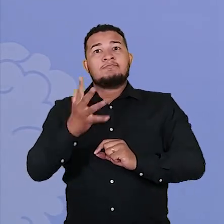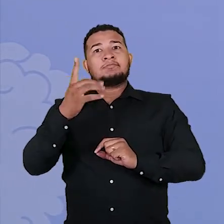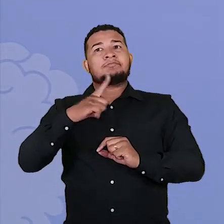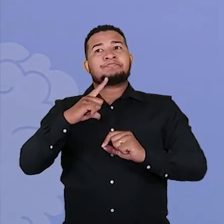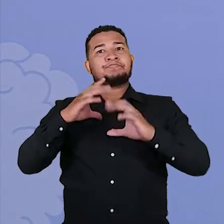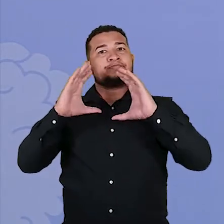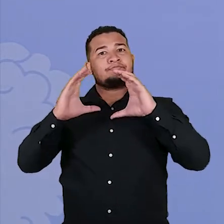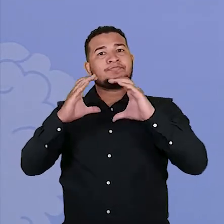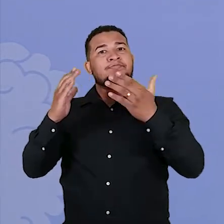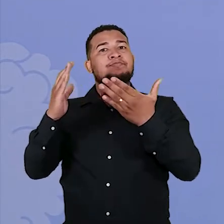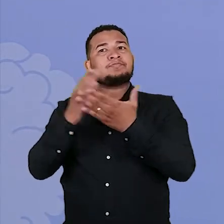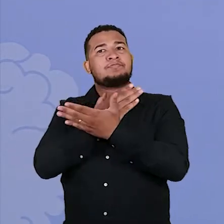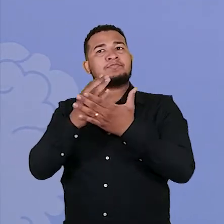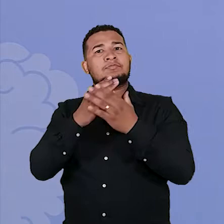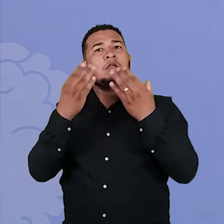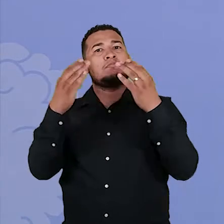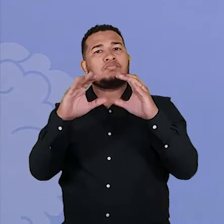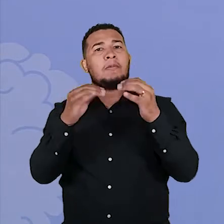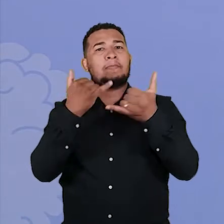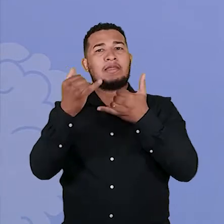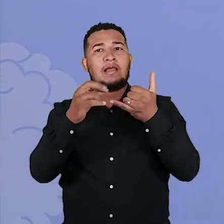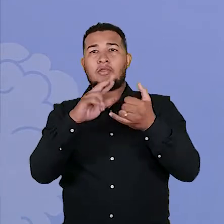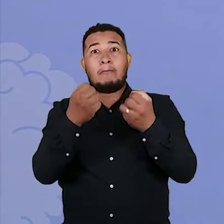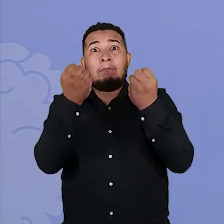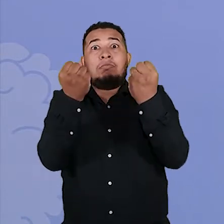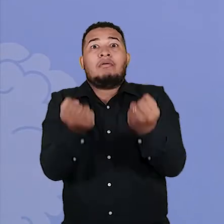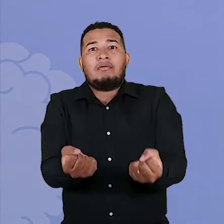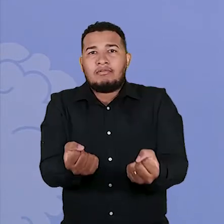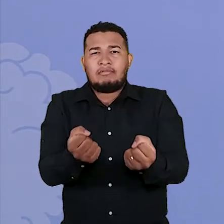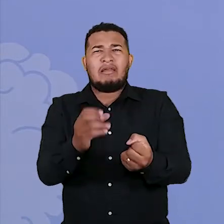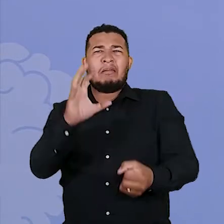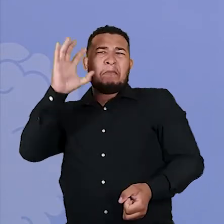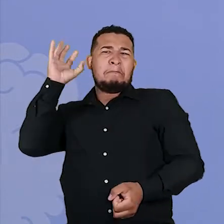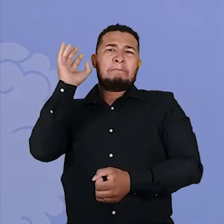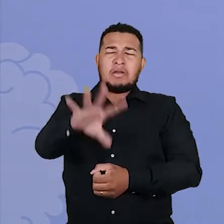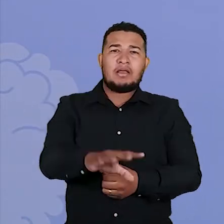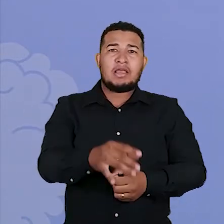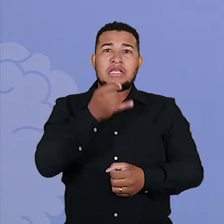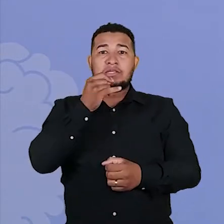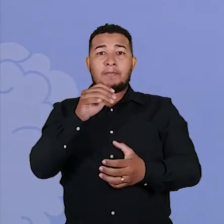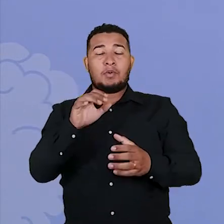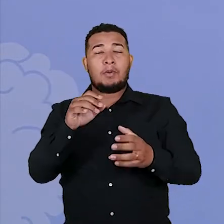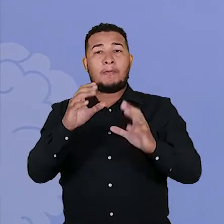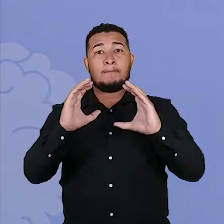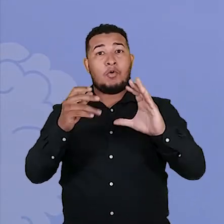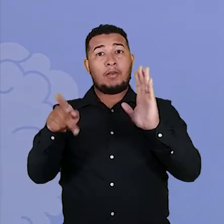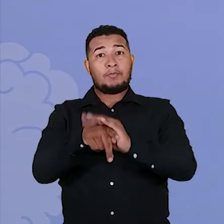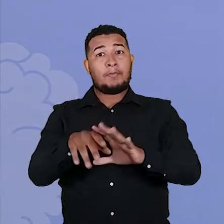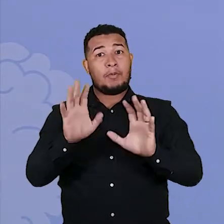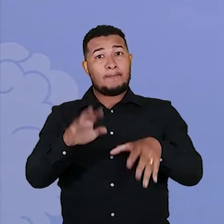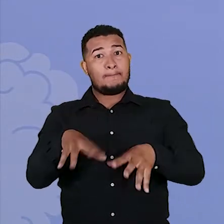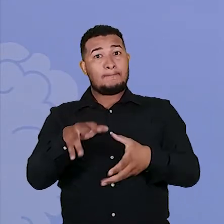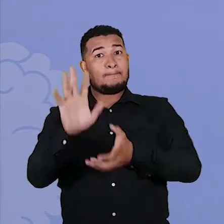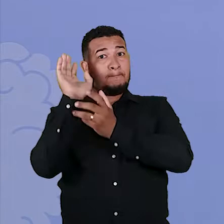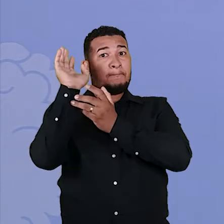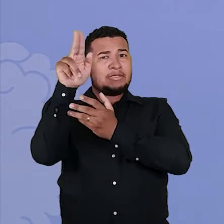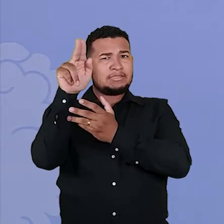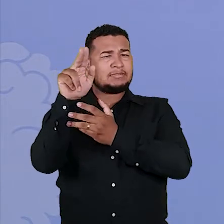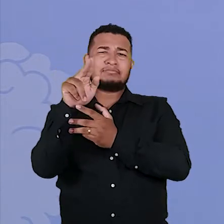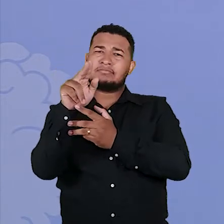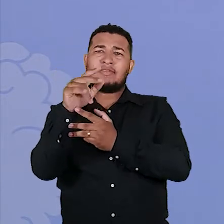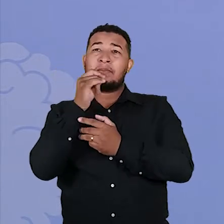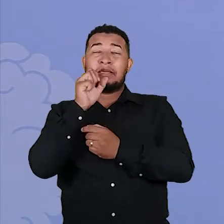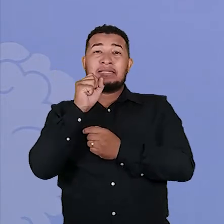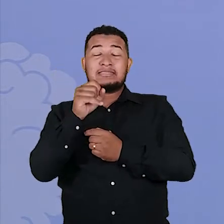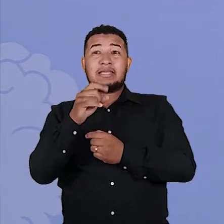uma bola para brincar de queimada, você não vai pegar uma bola pesada. Vou pegar uma bola de basquete. Porque se você pegar uma bola pesada,